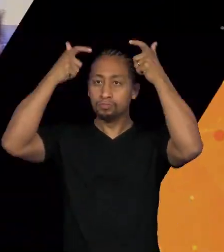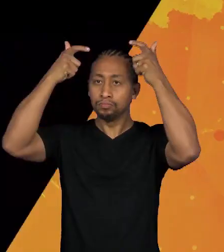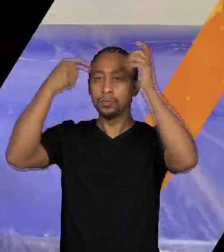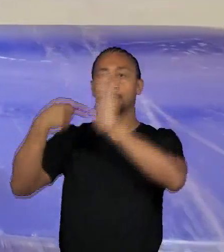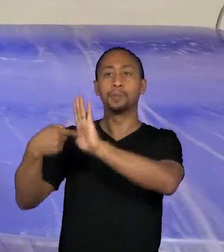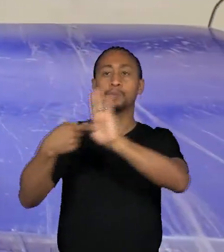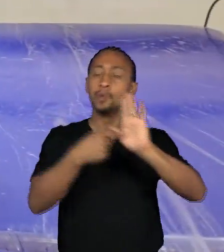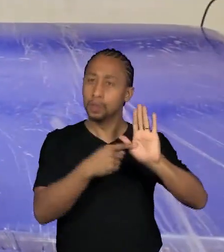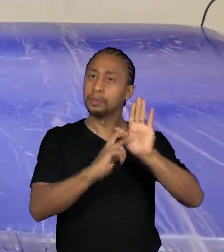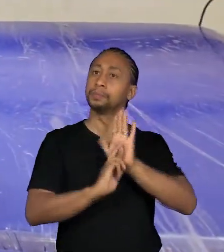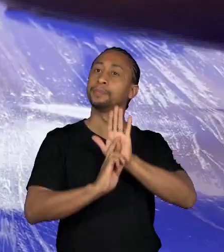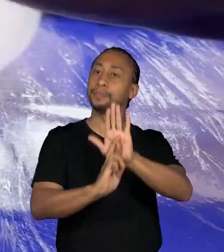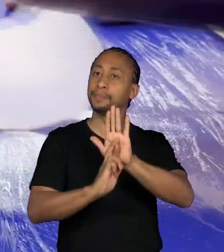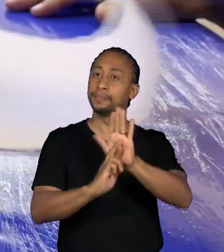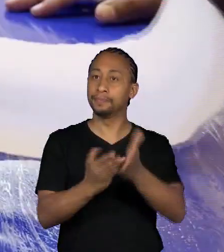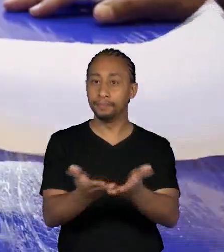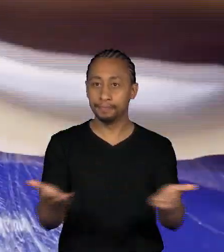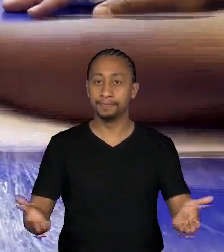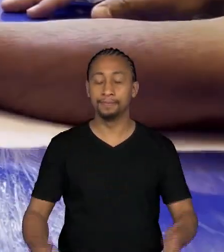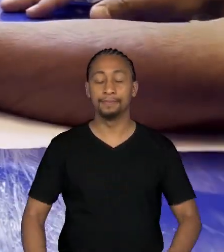representação.